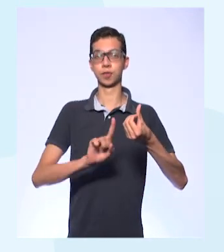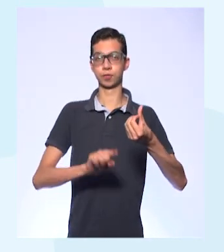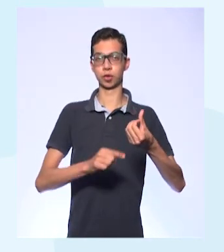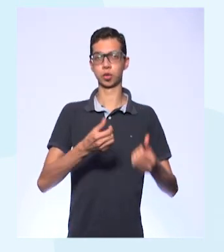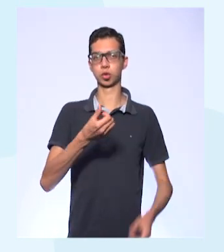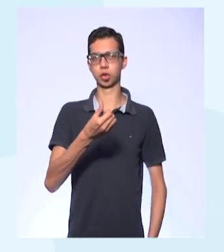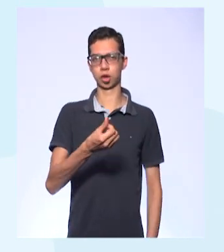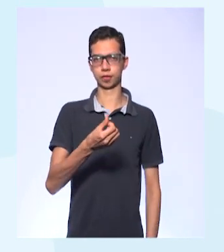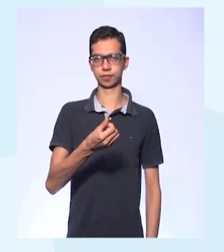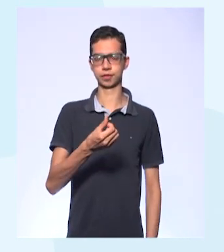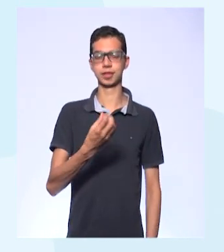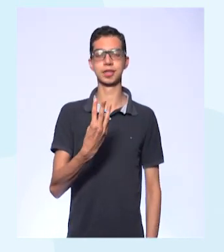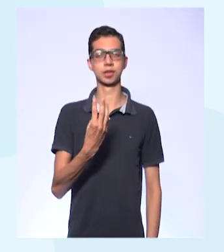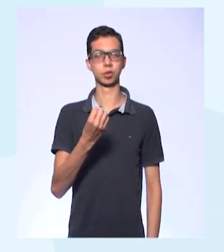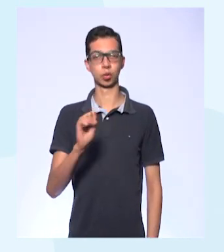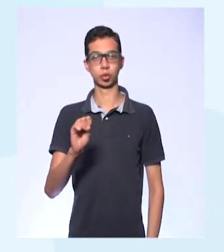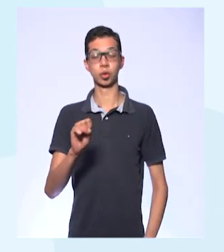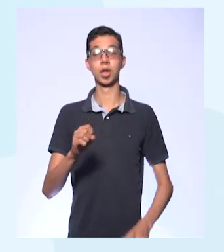6,938 a